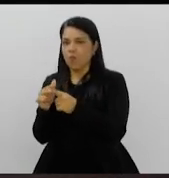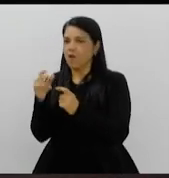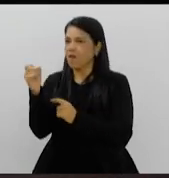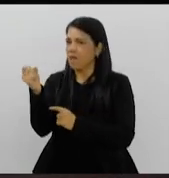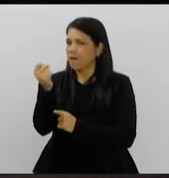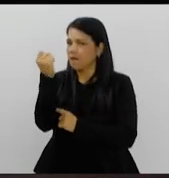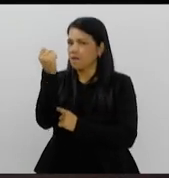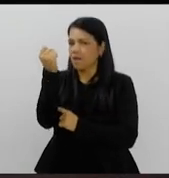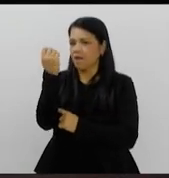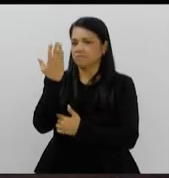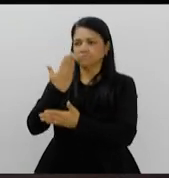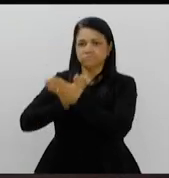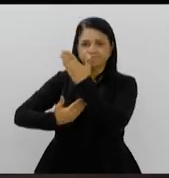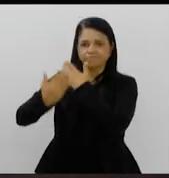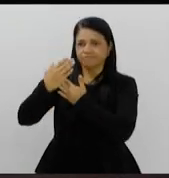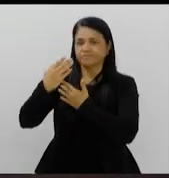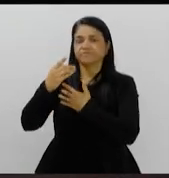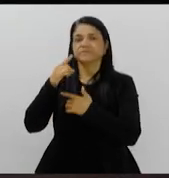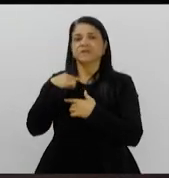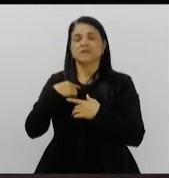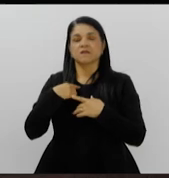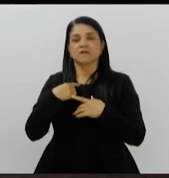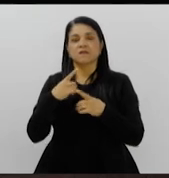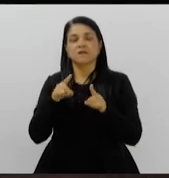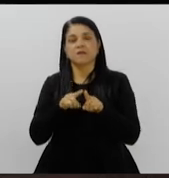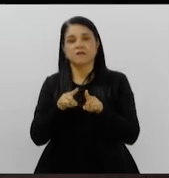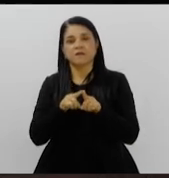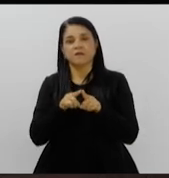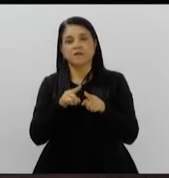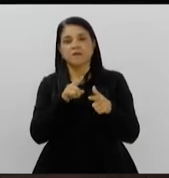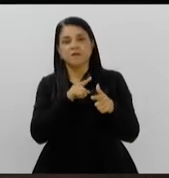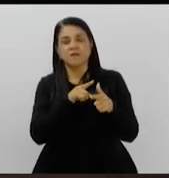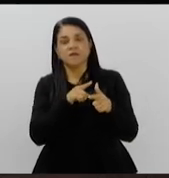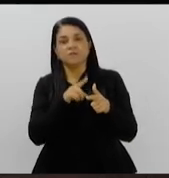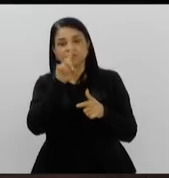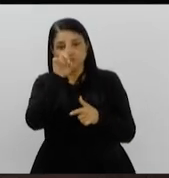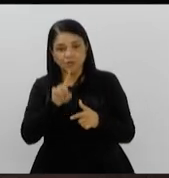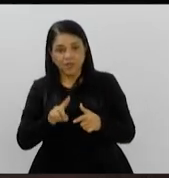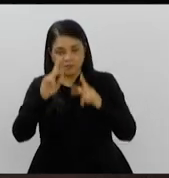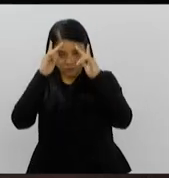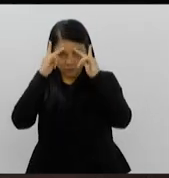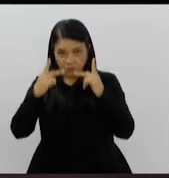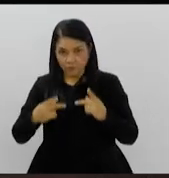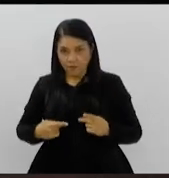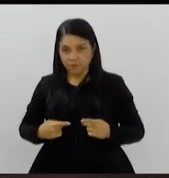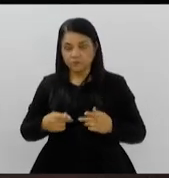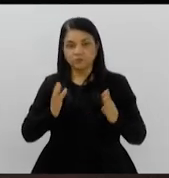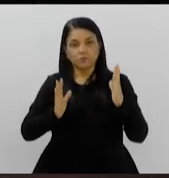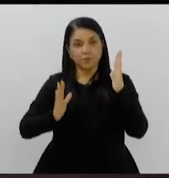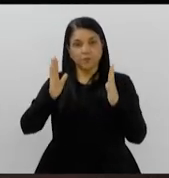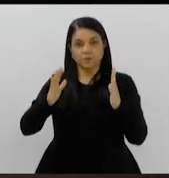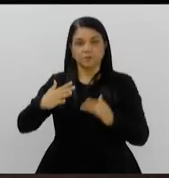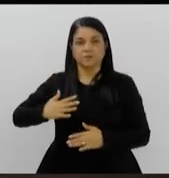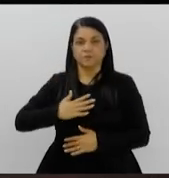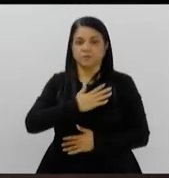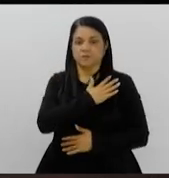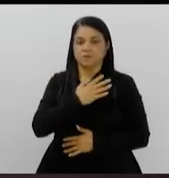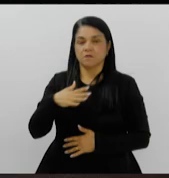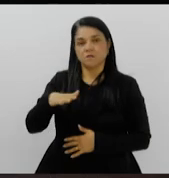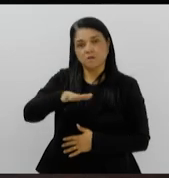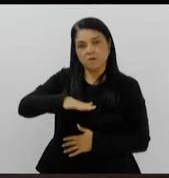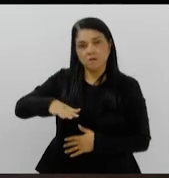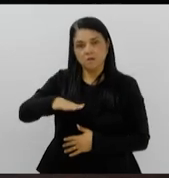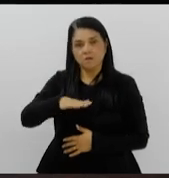graves violações de direitos humanos ocorridos durante e após a ditadura nessa região,